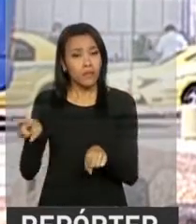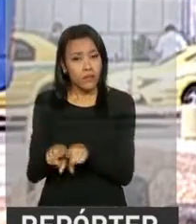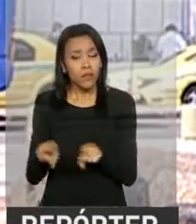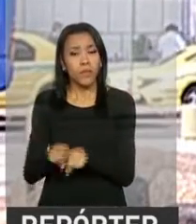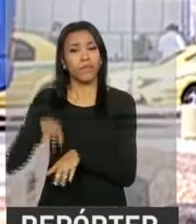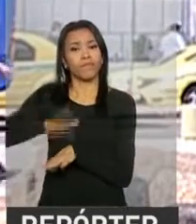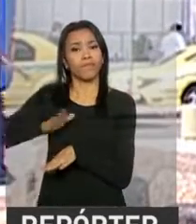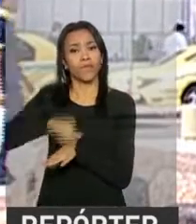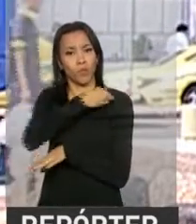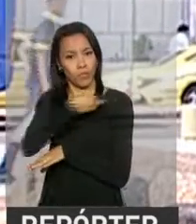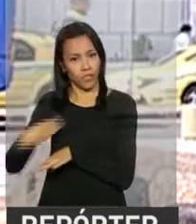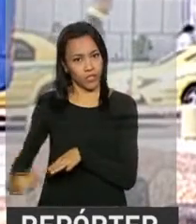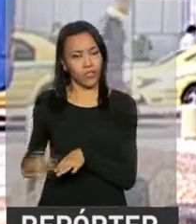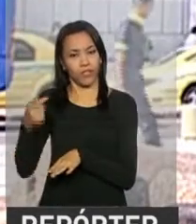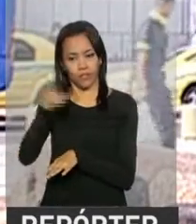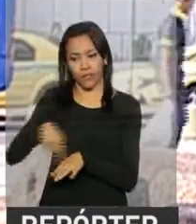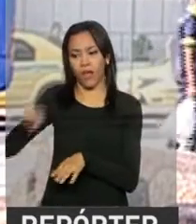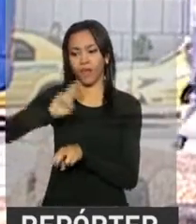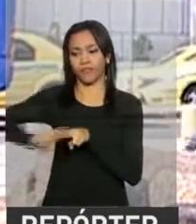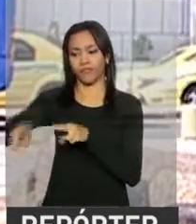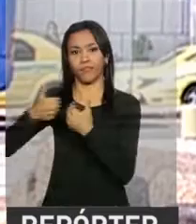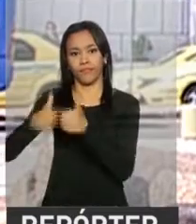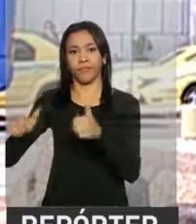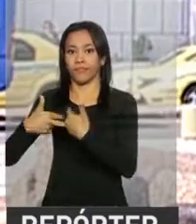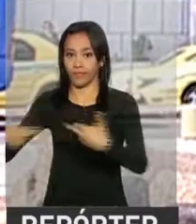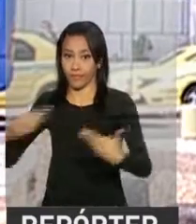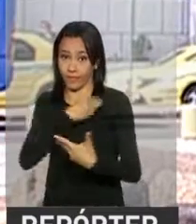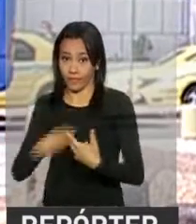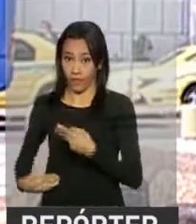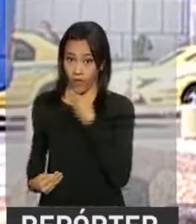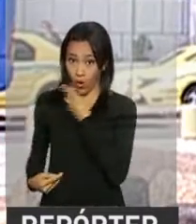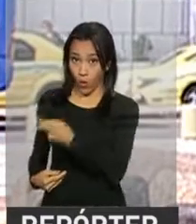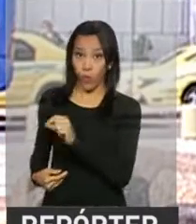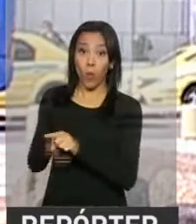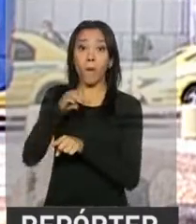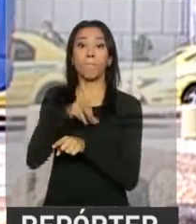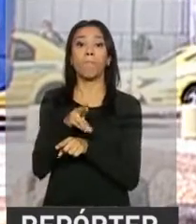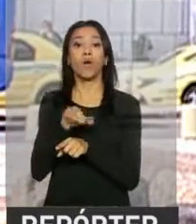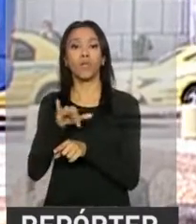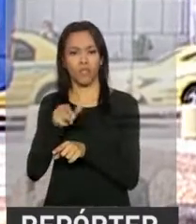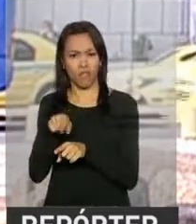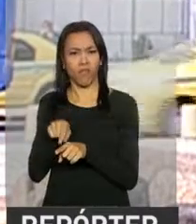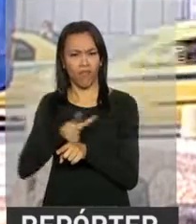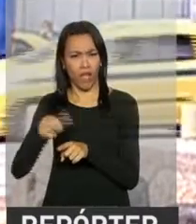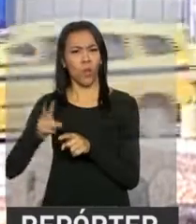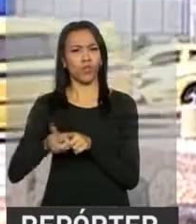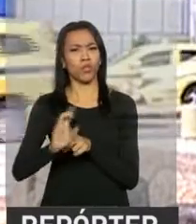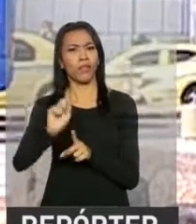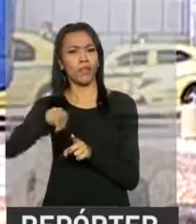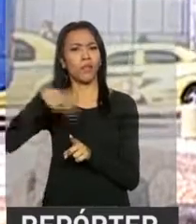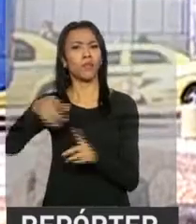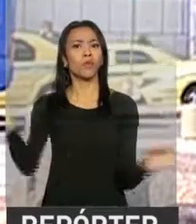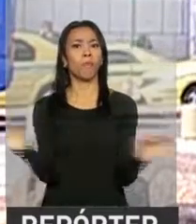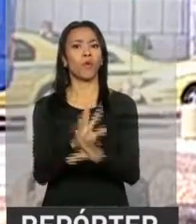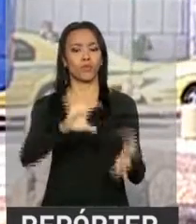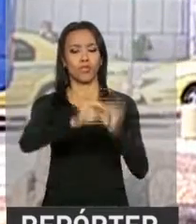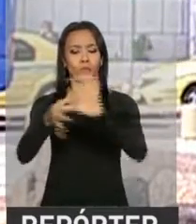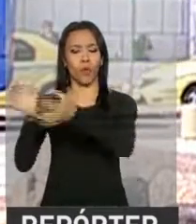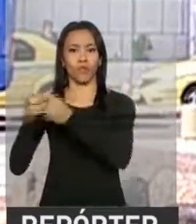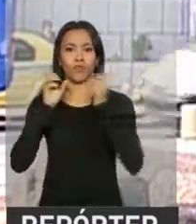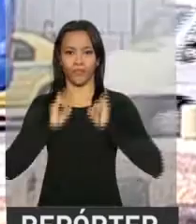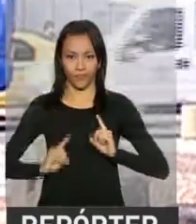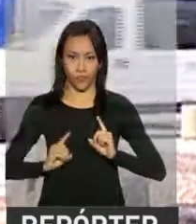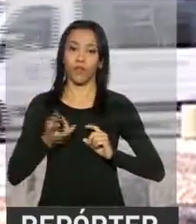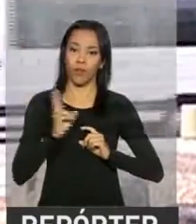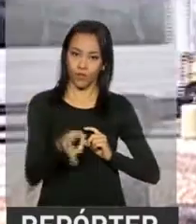dos Transportes, Portos e Aviação Civil, Maurício Quintela, essa ação vai continuar depois dos Jogos Olímpicos e